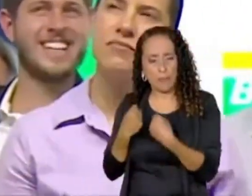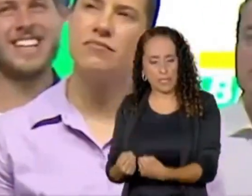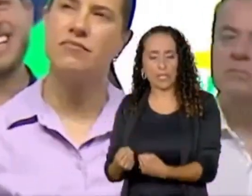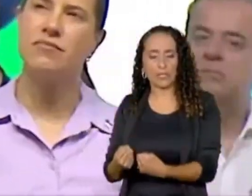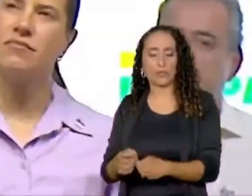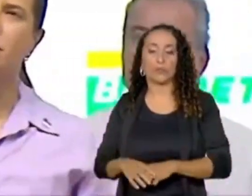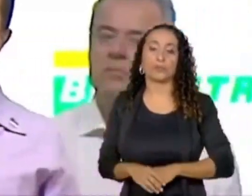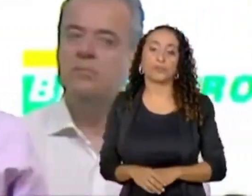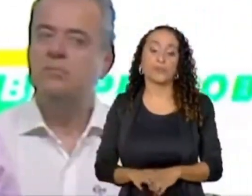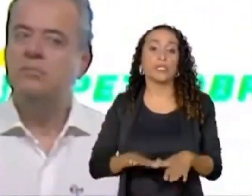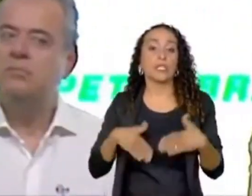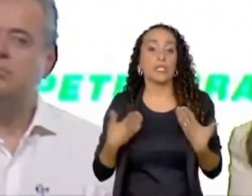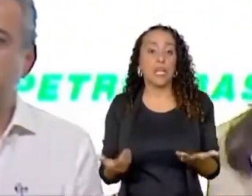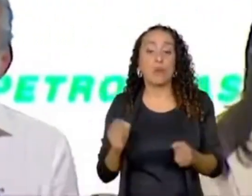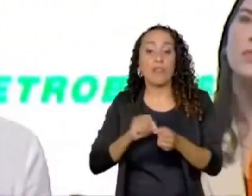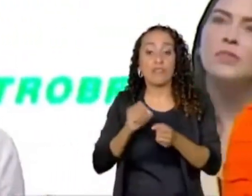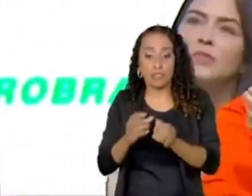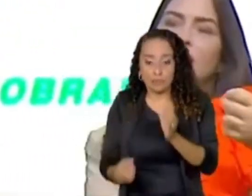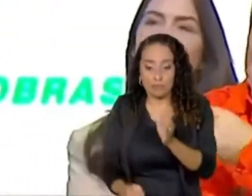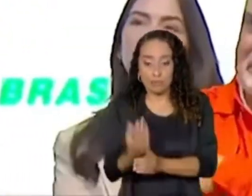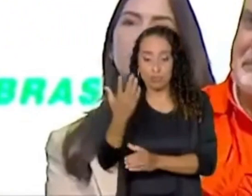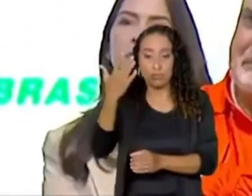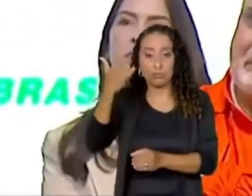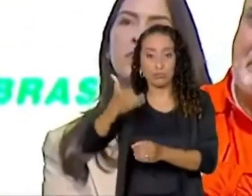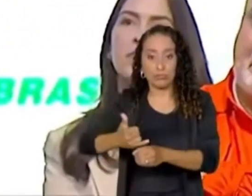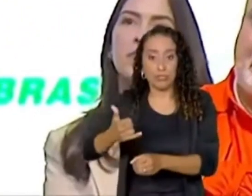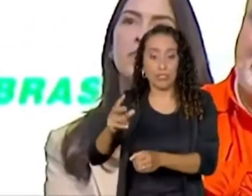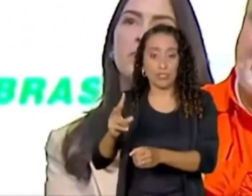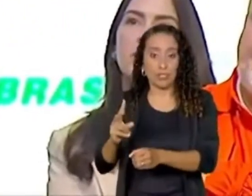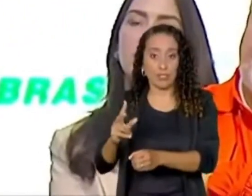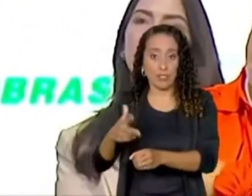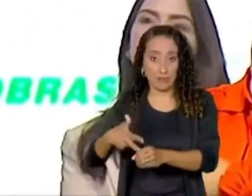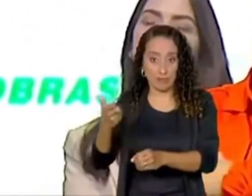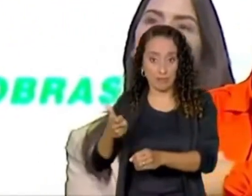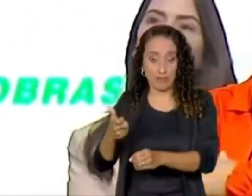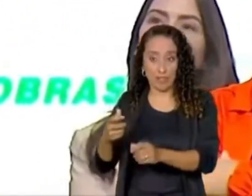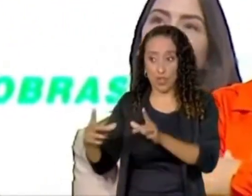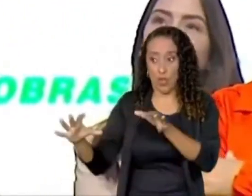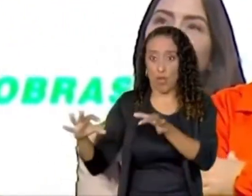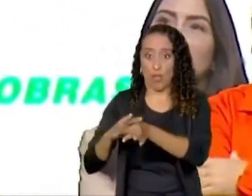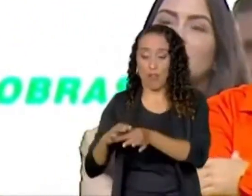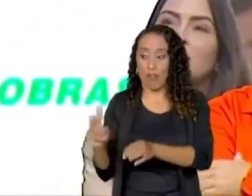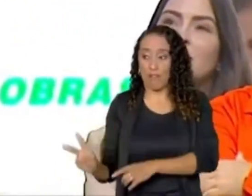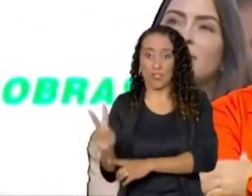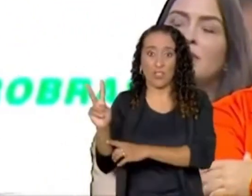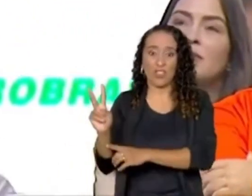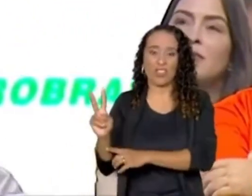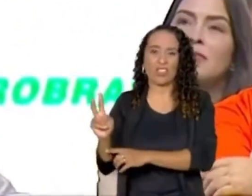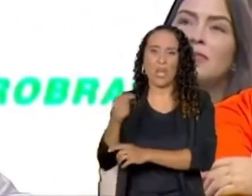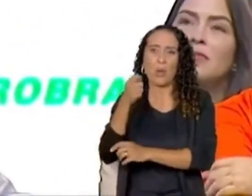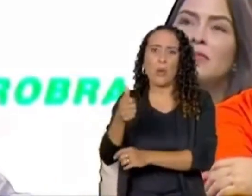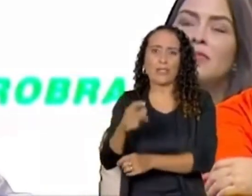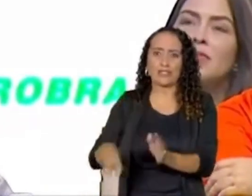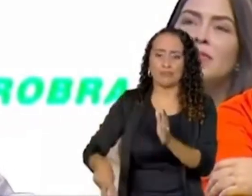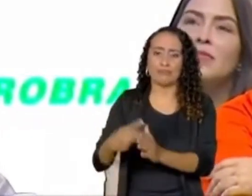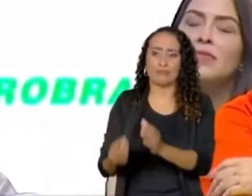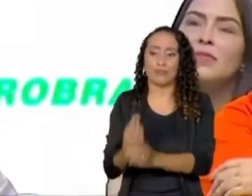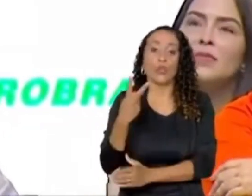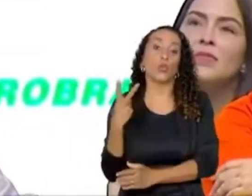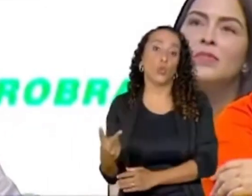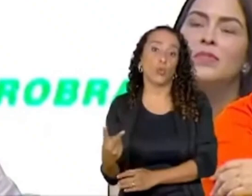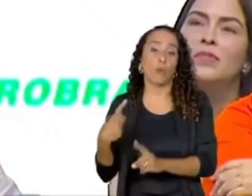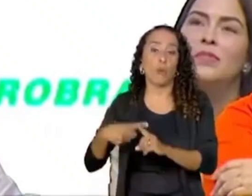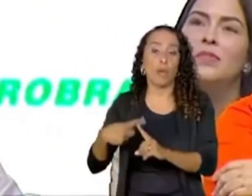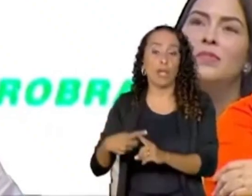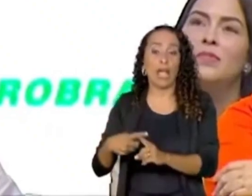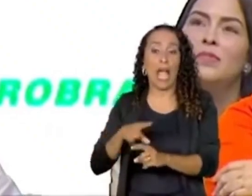pesado. E para fazer a refinaria com a Venezuela, a gente tinha que fazer quase que duas refinarias, porque a gente tinha